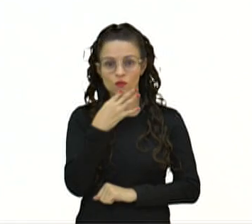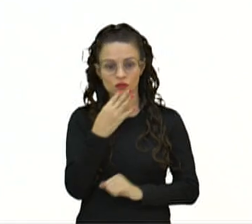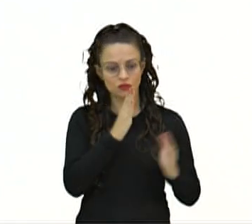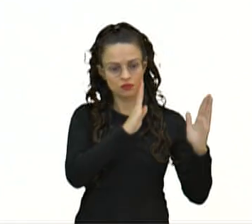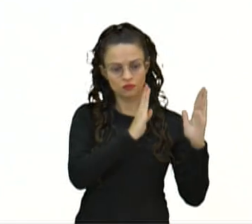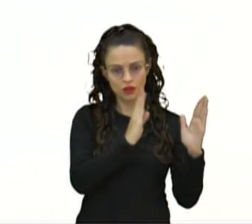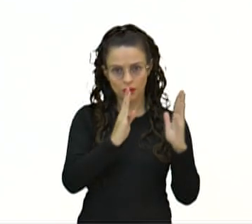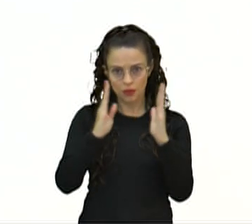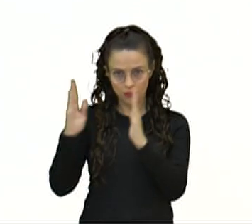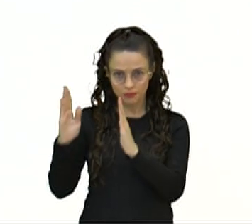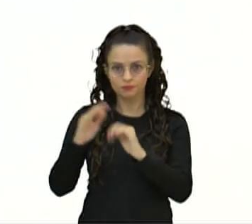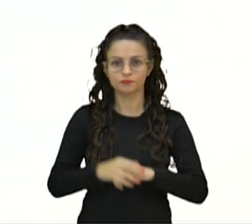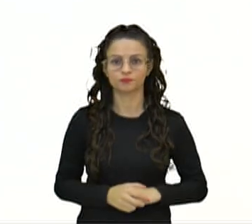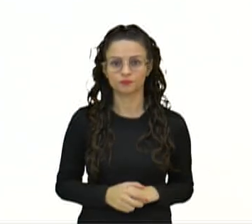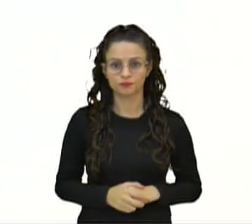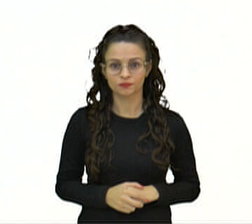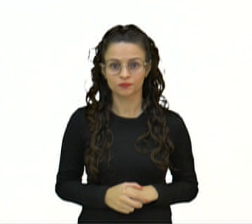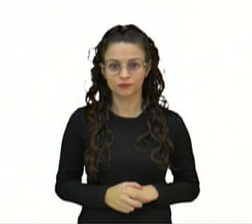etapas.